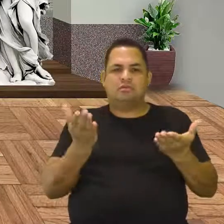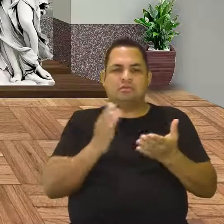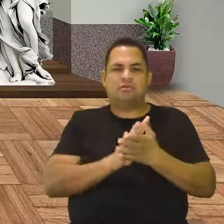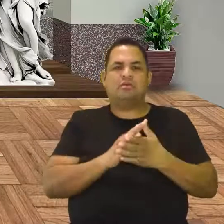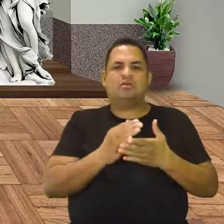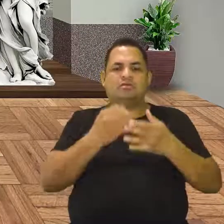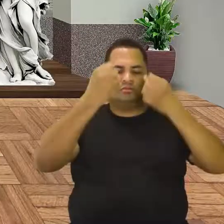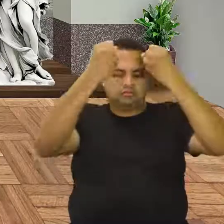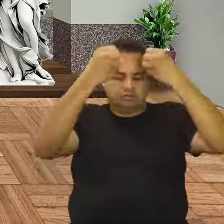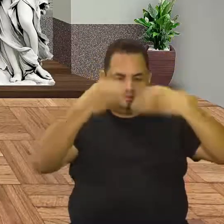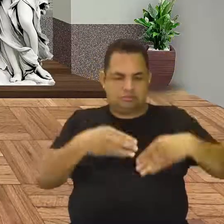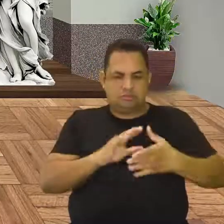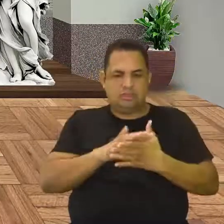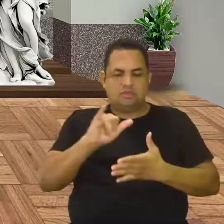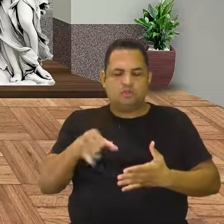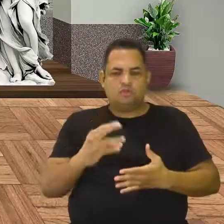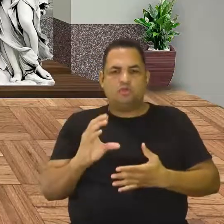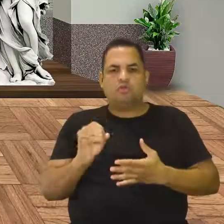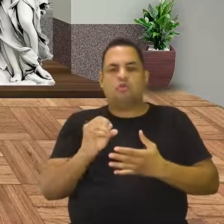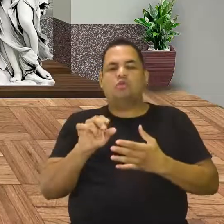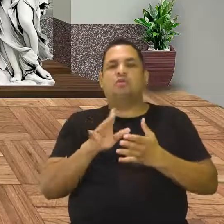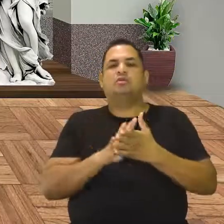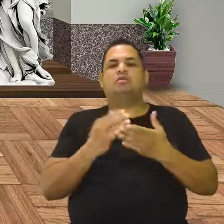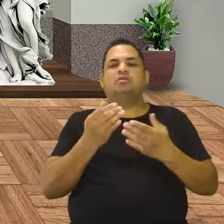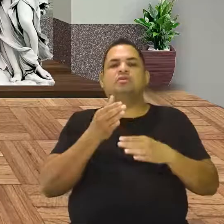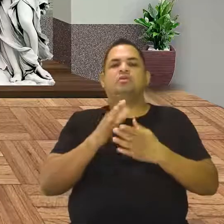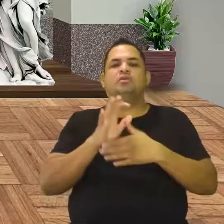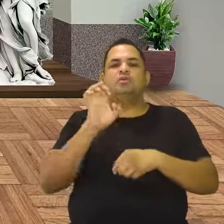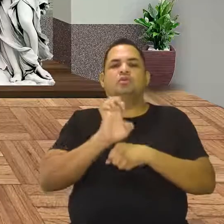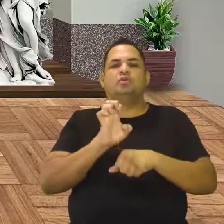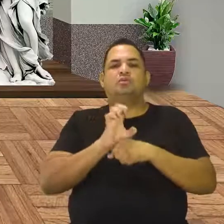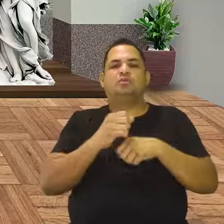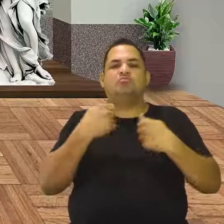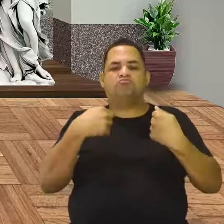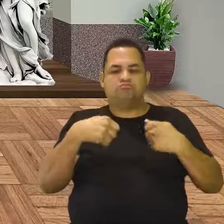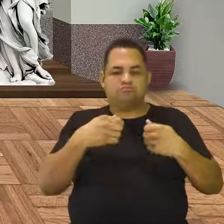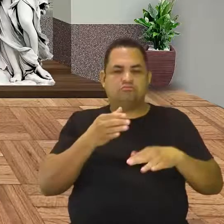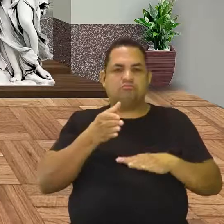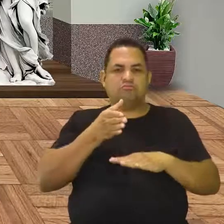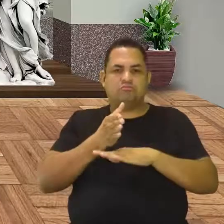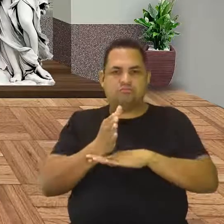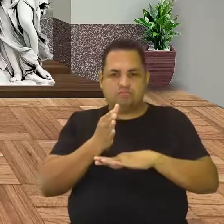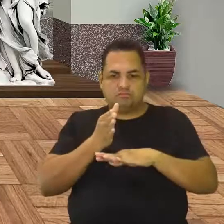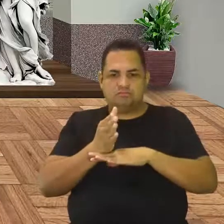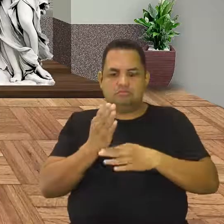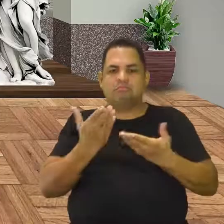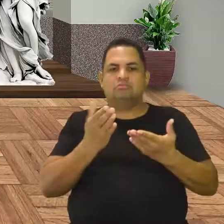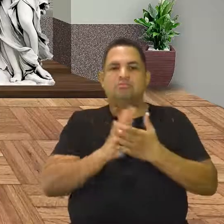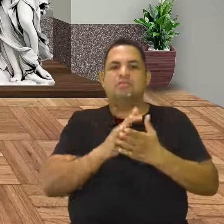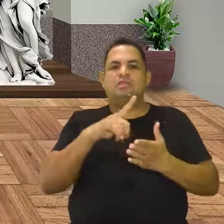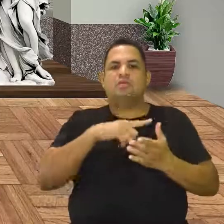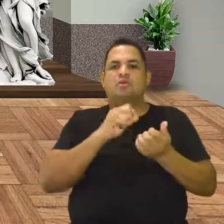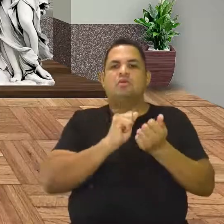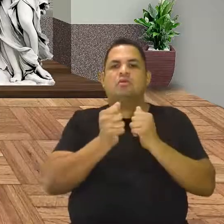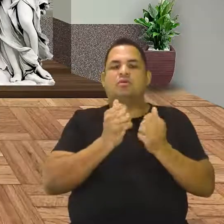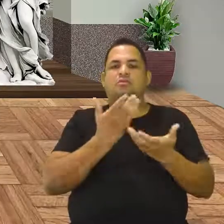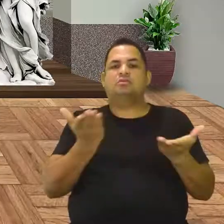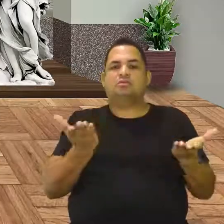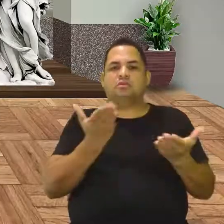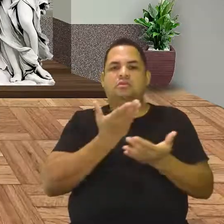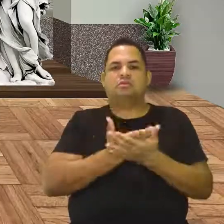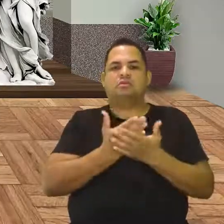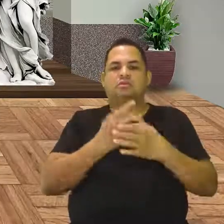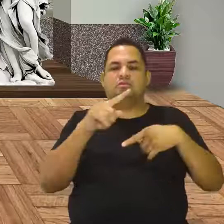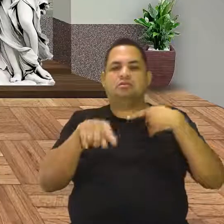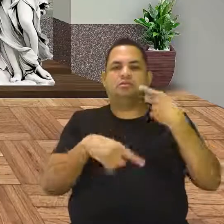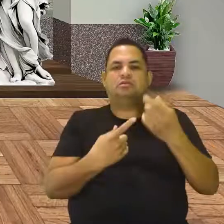Keynes explica. Ele defende a teoria que o Estado deve, sim, ter o controle. Essa foi nossa aula. Daqui